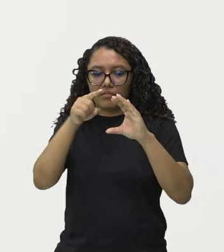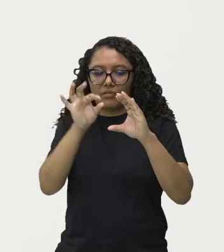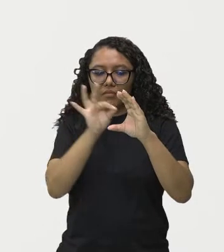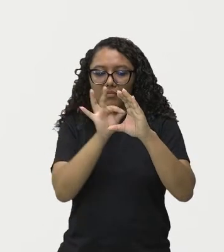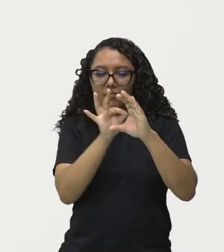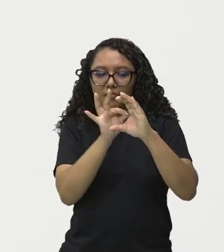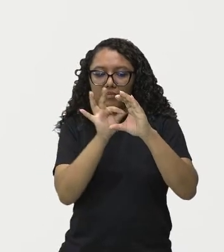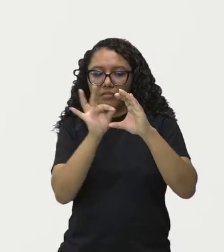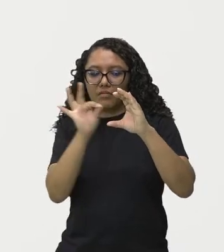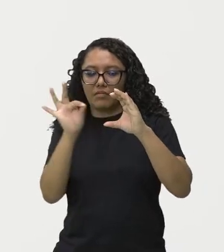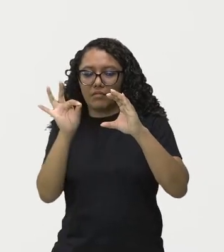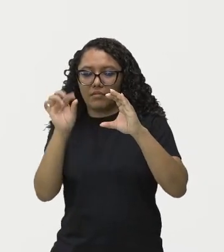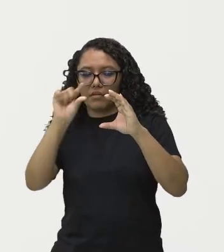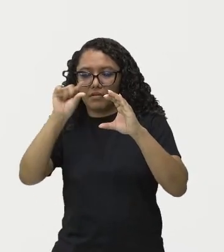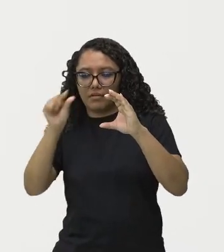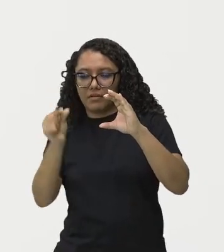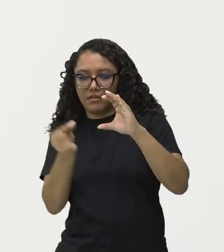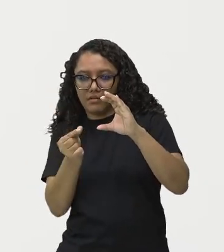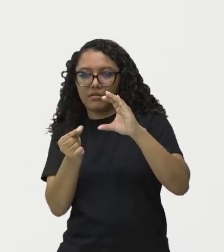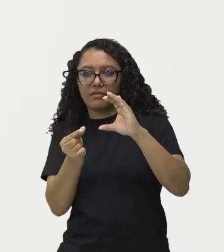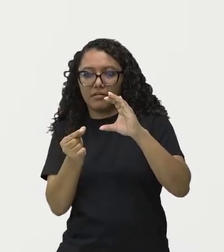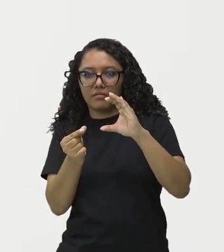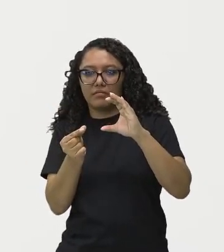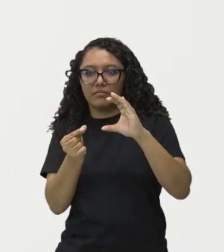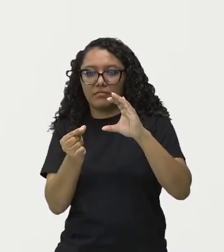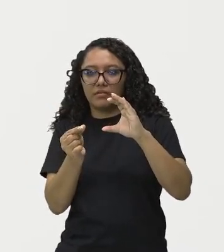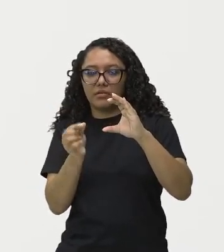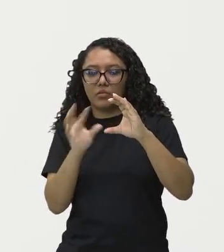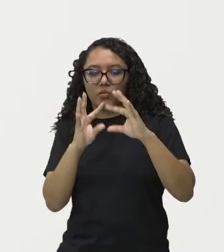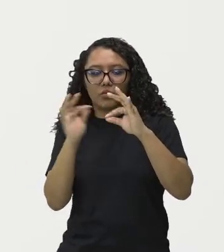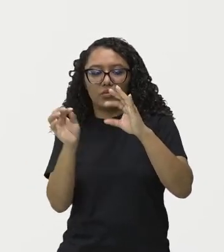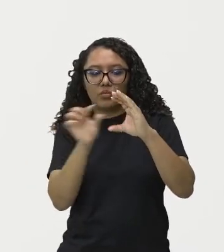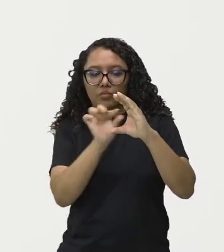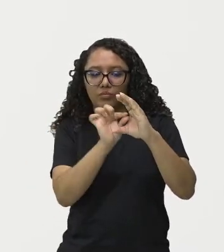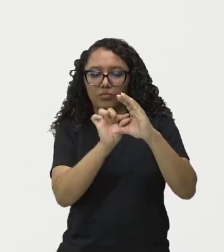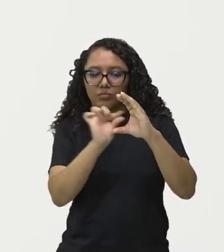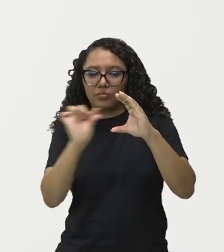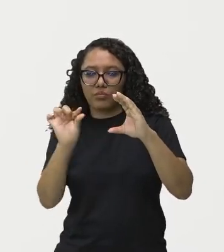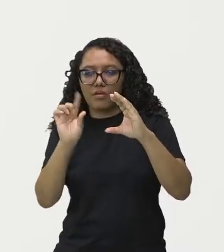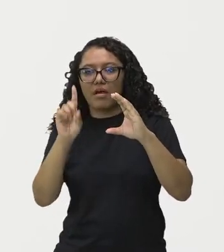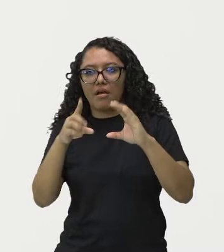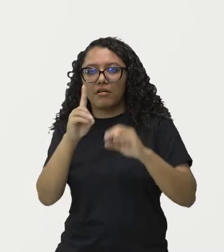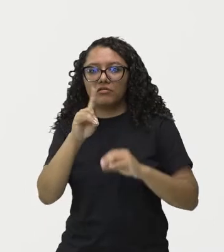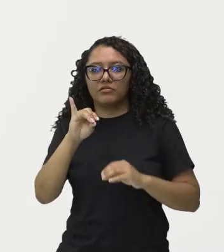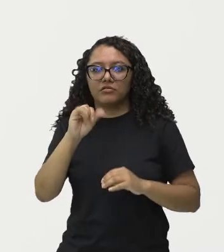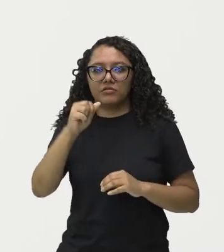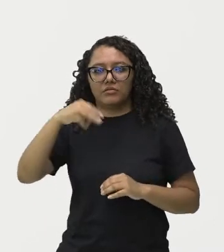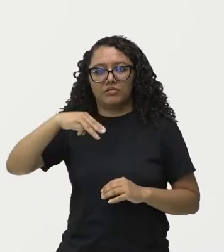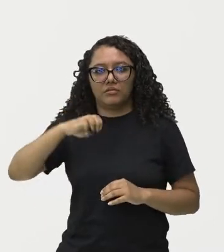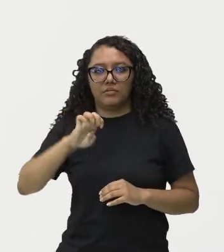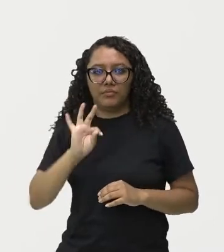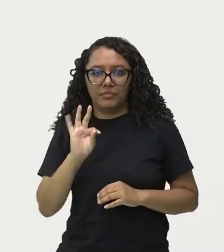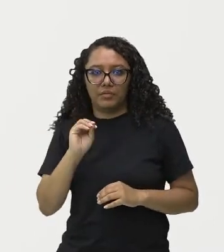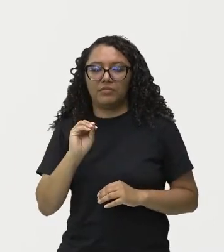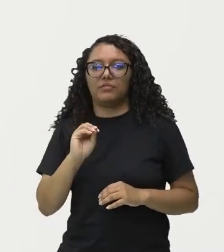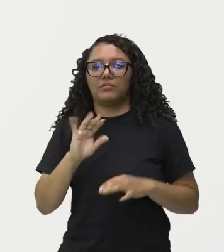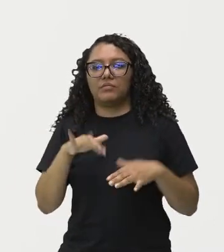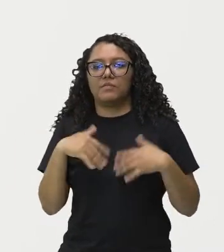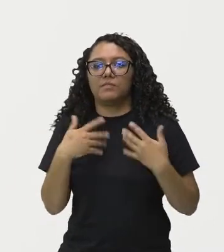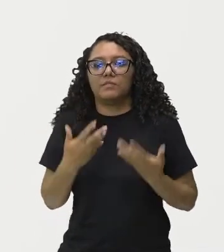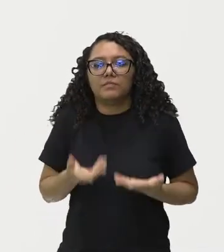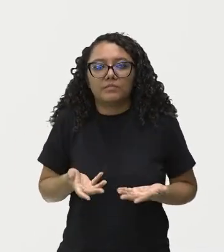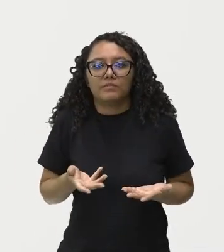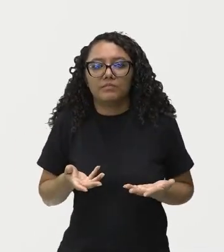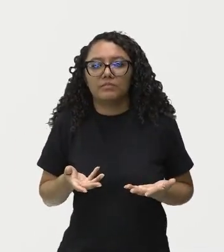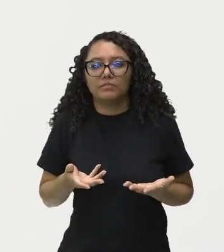nosso cilindro, tá? Então, tudo isso aqui é o diâmetro. Por isso que nós dizemos que o